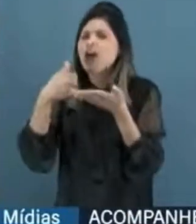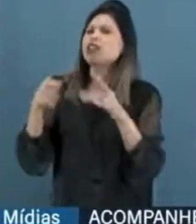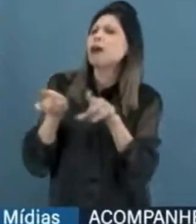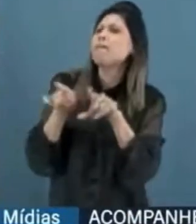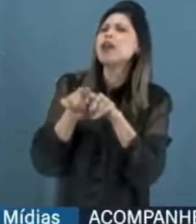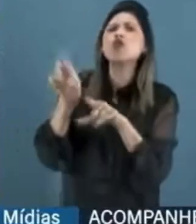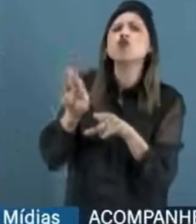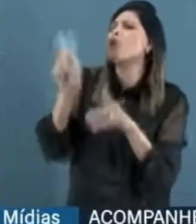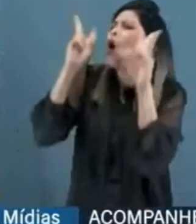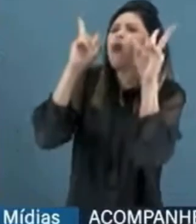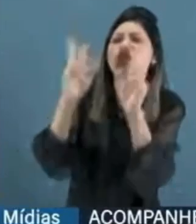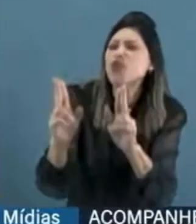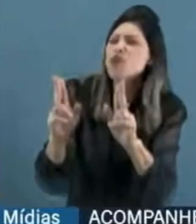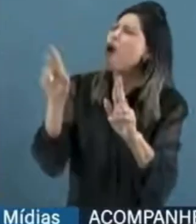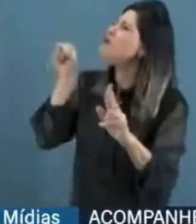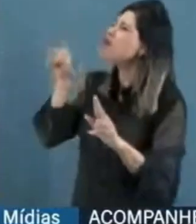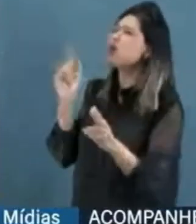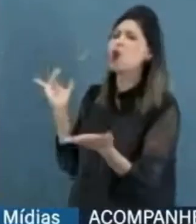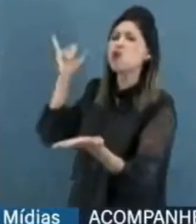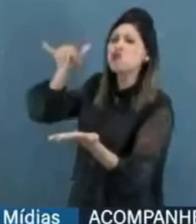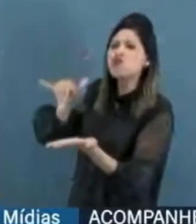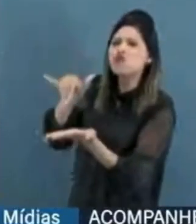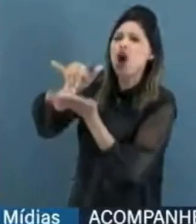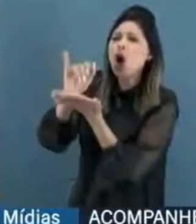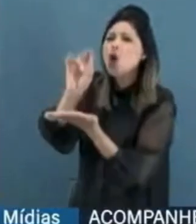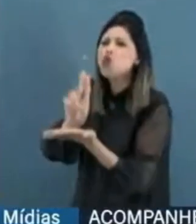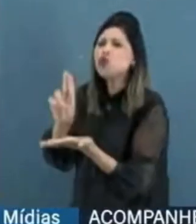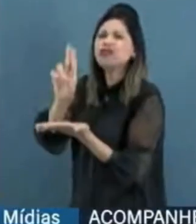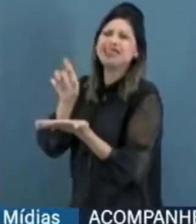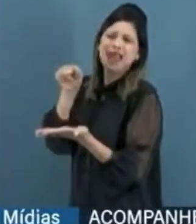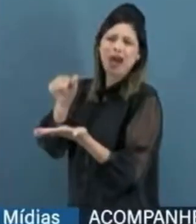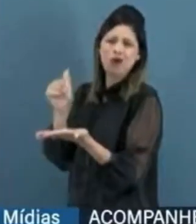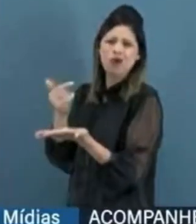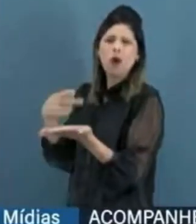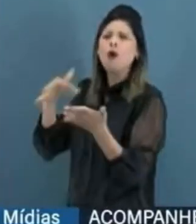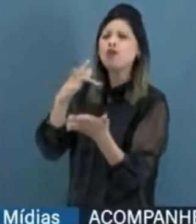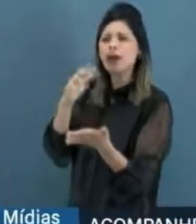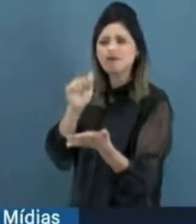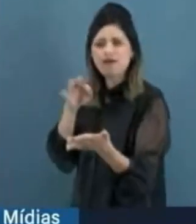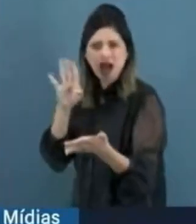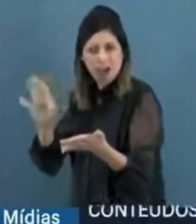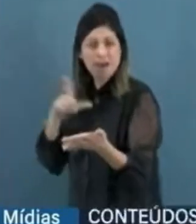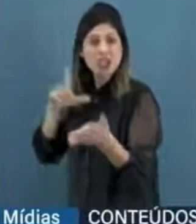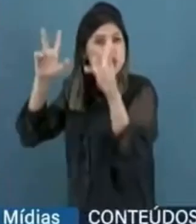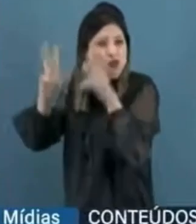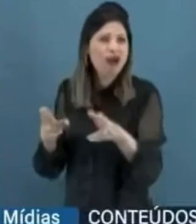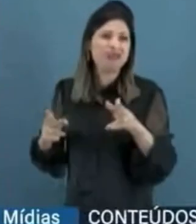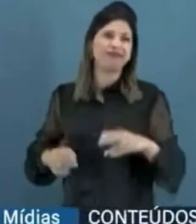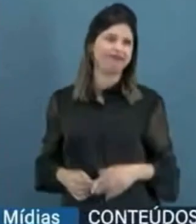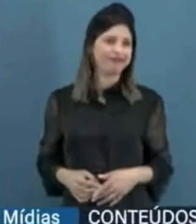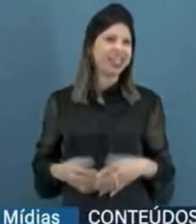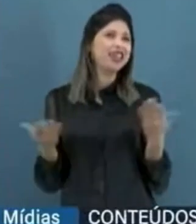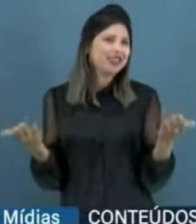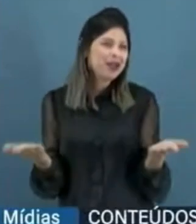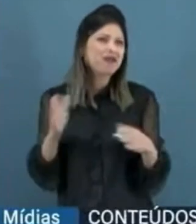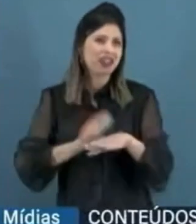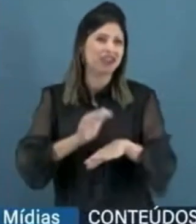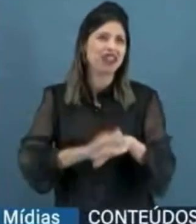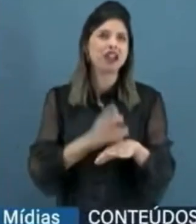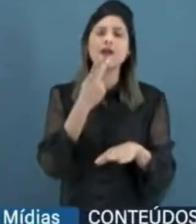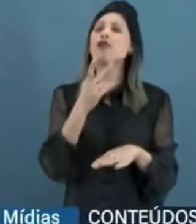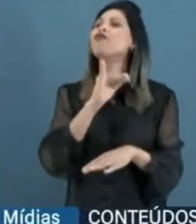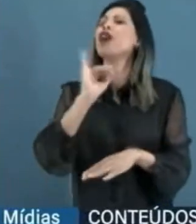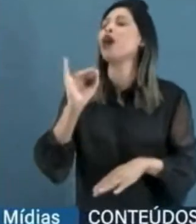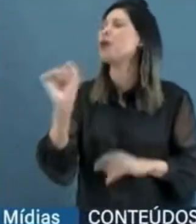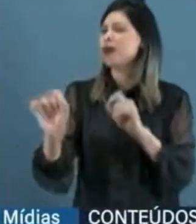para corromper, para roubar, para fazer peculato e sequestro de patrimônio público. Nesse momento, portanto, eu quero dizer,